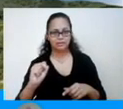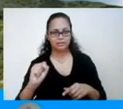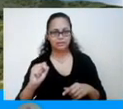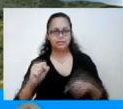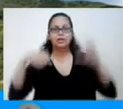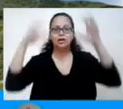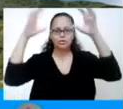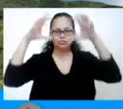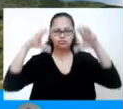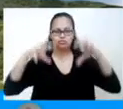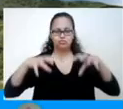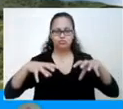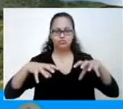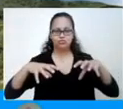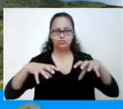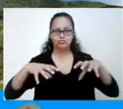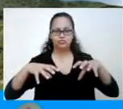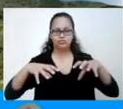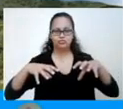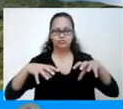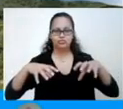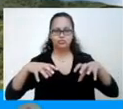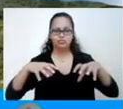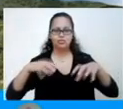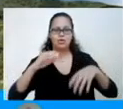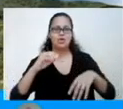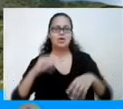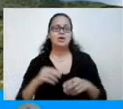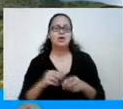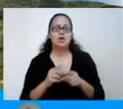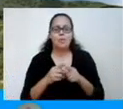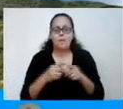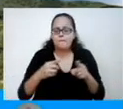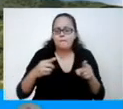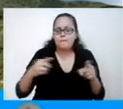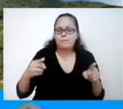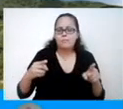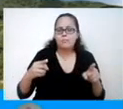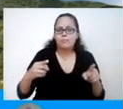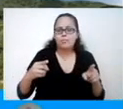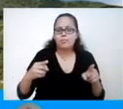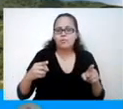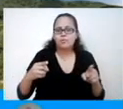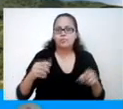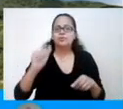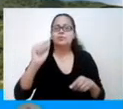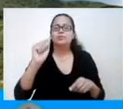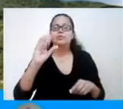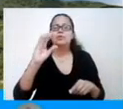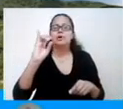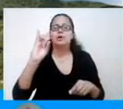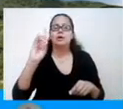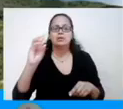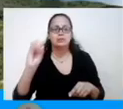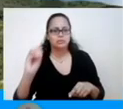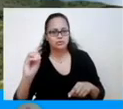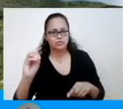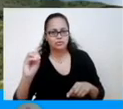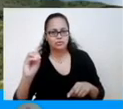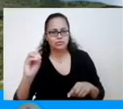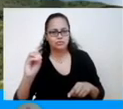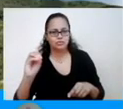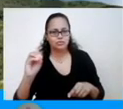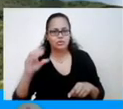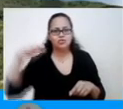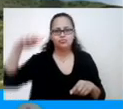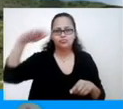são chuvas, com alto teor de acidez, a chamada chuva ácida, como a gente observa aqui ocorrendo a chuva. Ao precipitar sobre as cidades